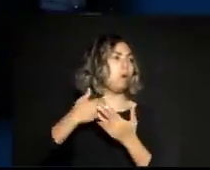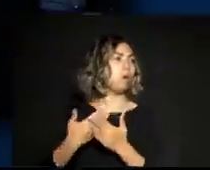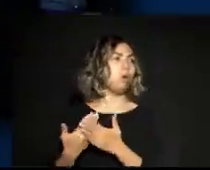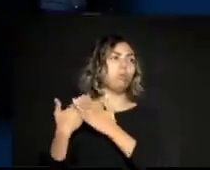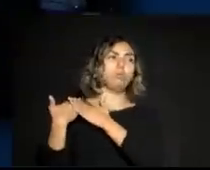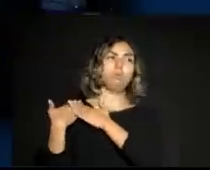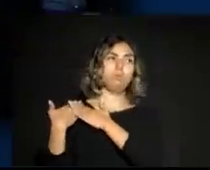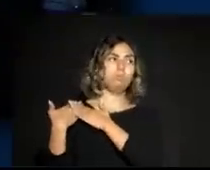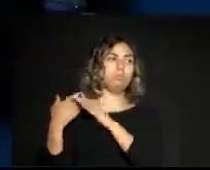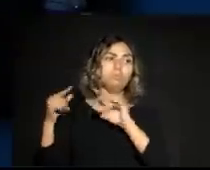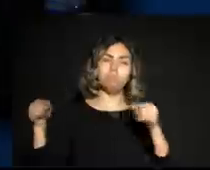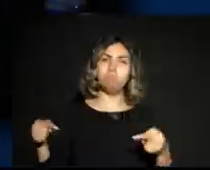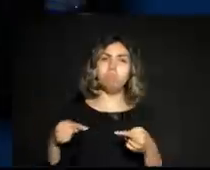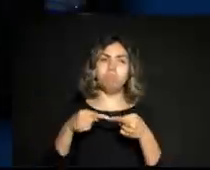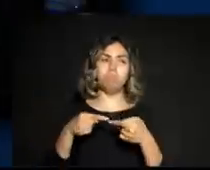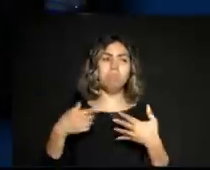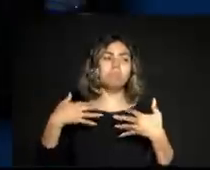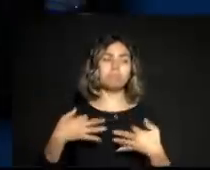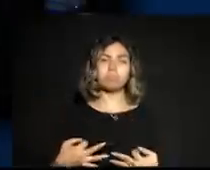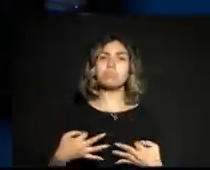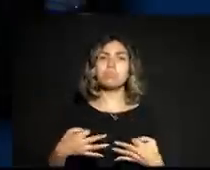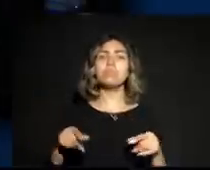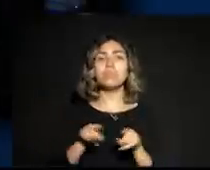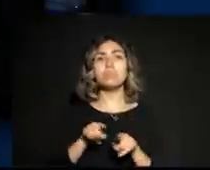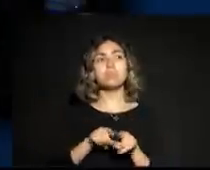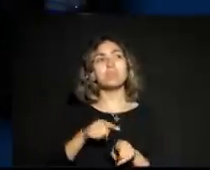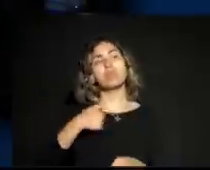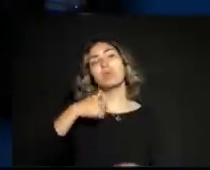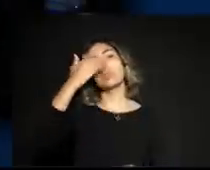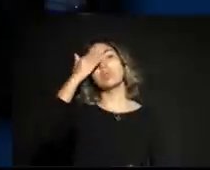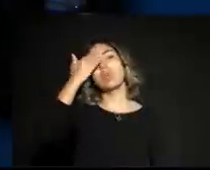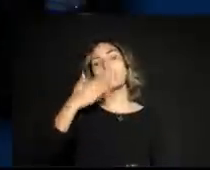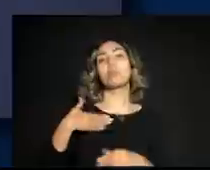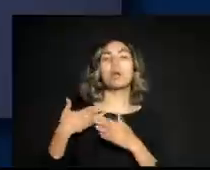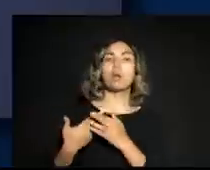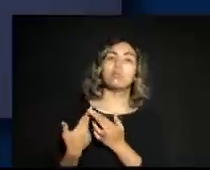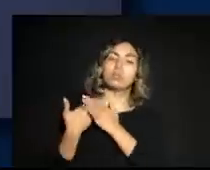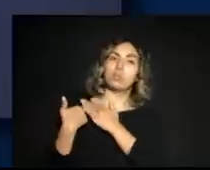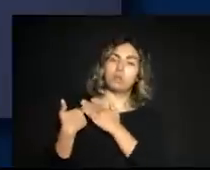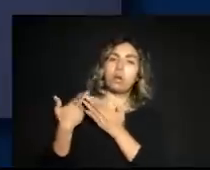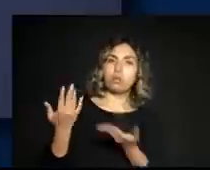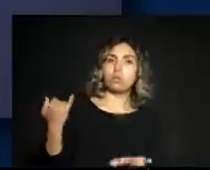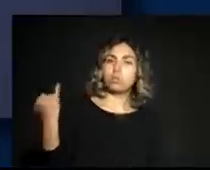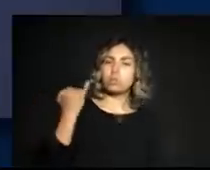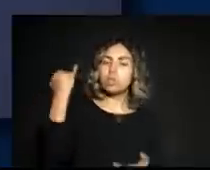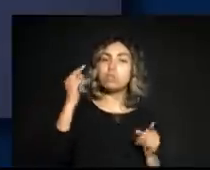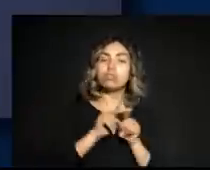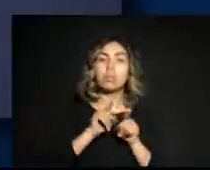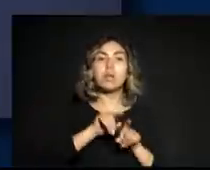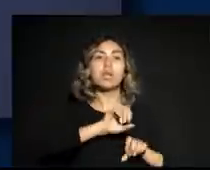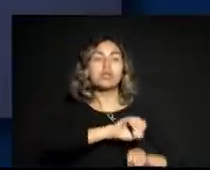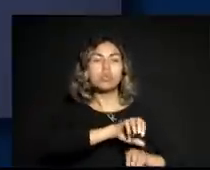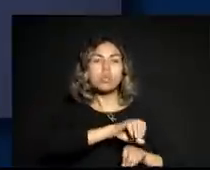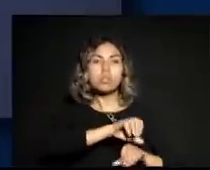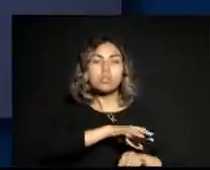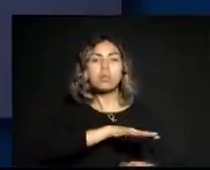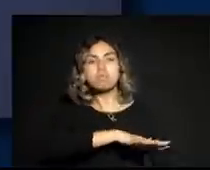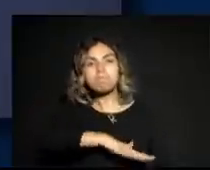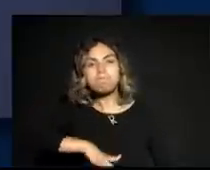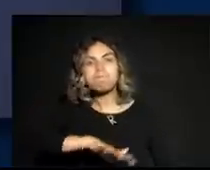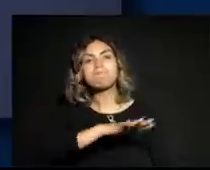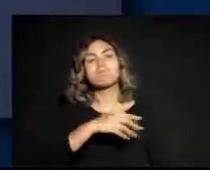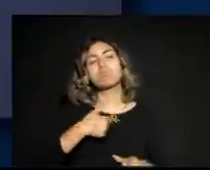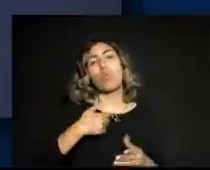gente a altura do a gente enxerga o tamanho na nossa responsabilidade né cuidar de educação para não ter gargalo